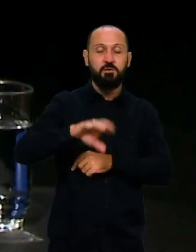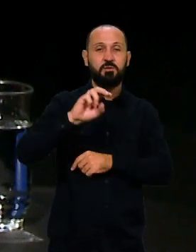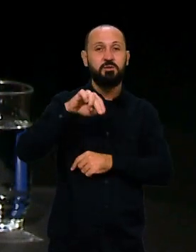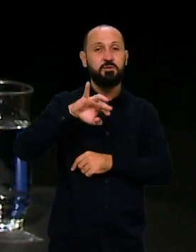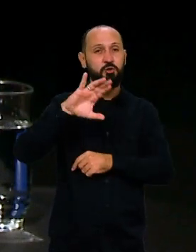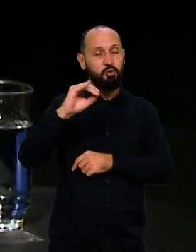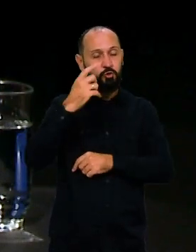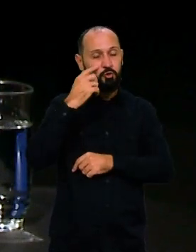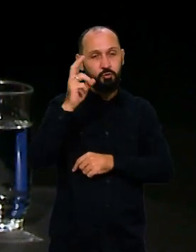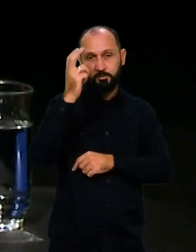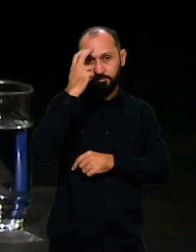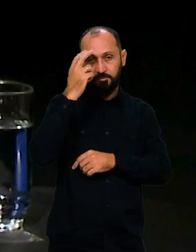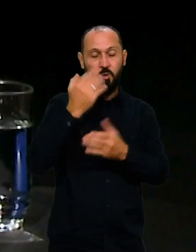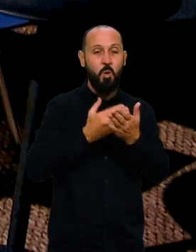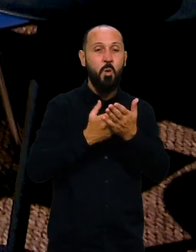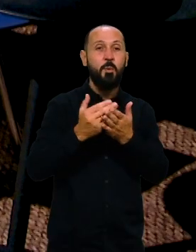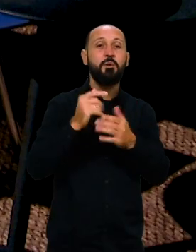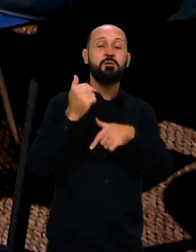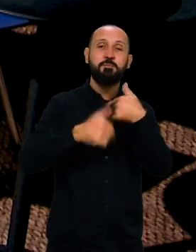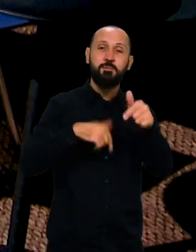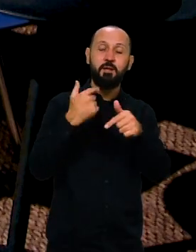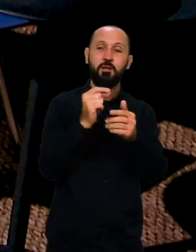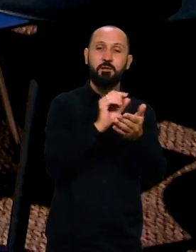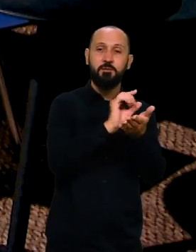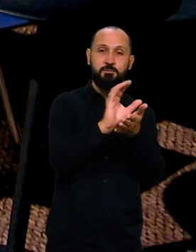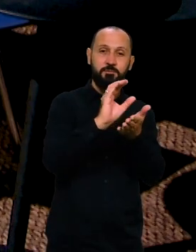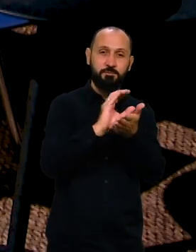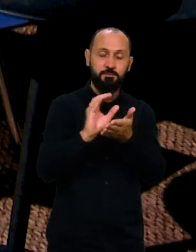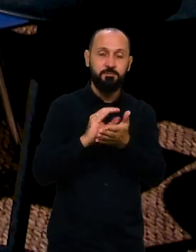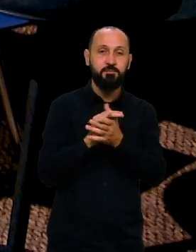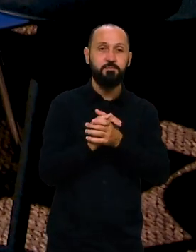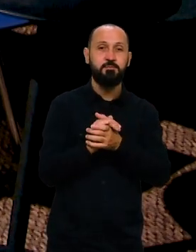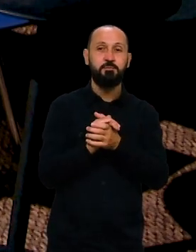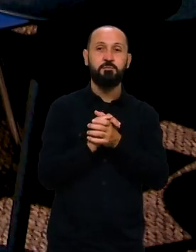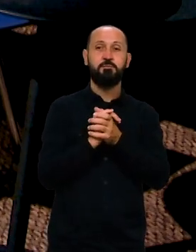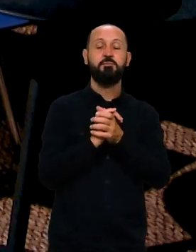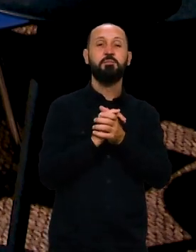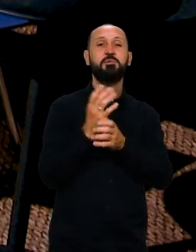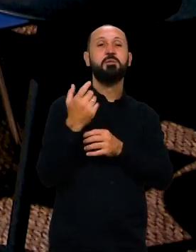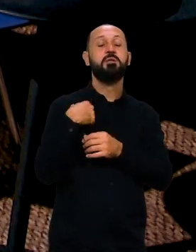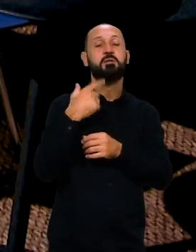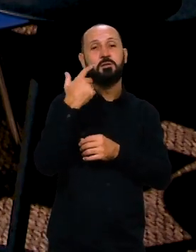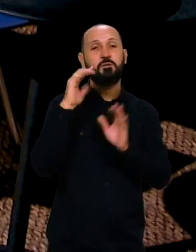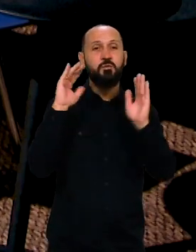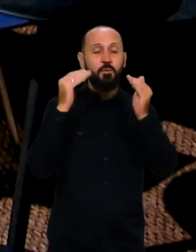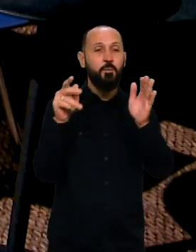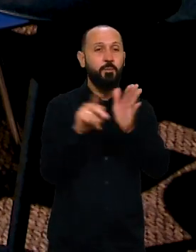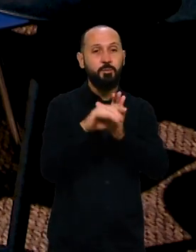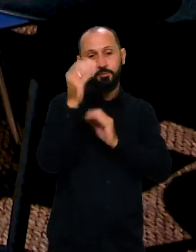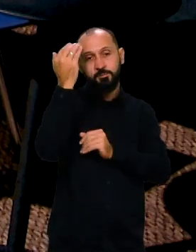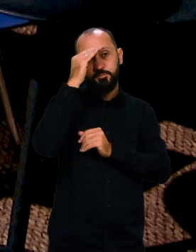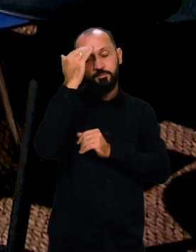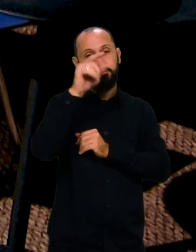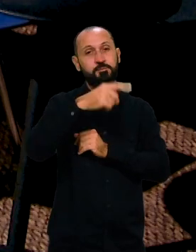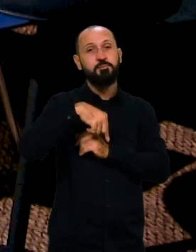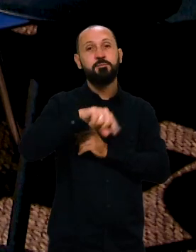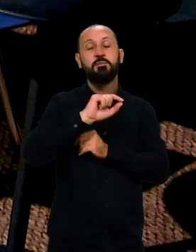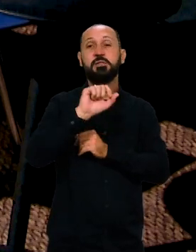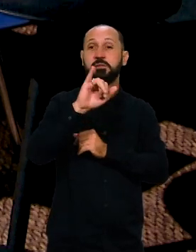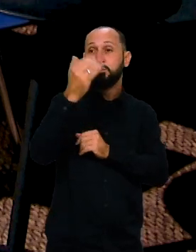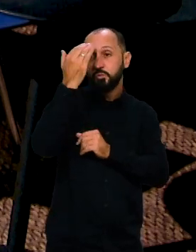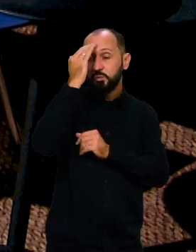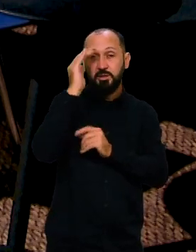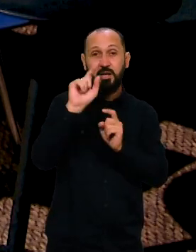Estado e esse mix de culturas, você consegue trabalhar no futuro e investir melhor. Eu acho que é disso que a gente trata, entender